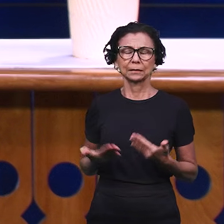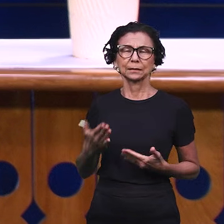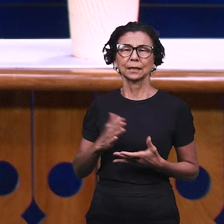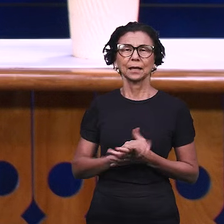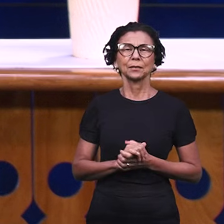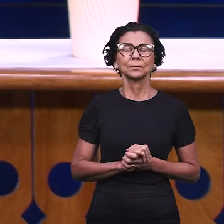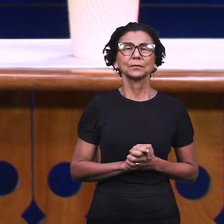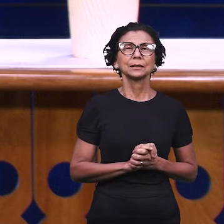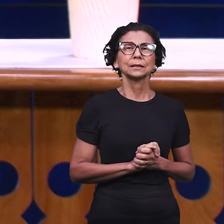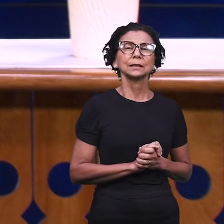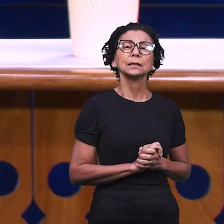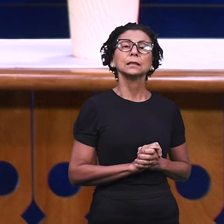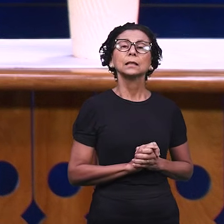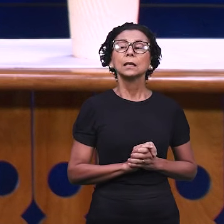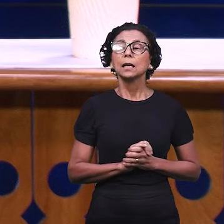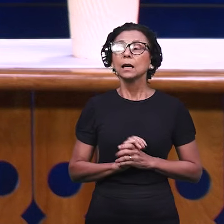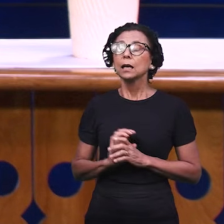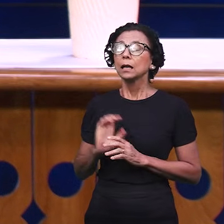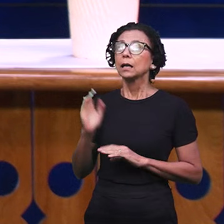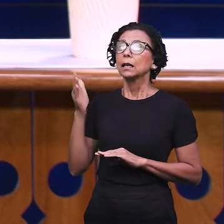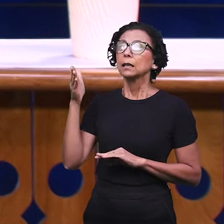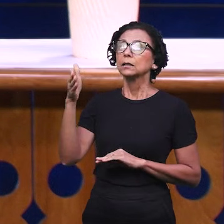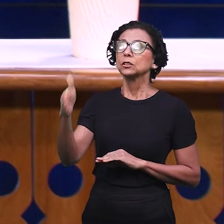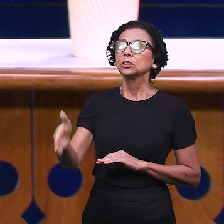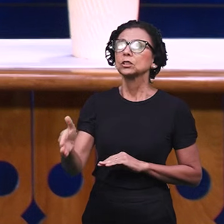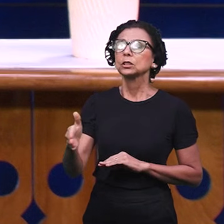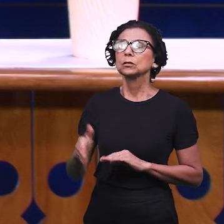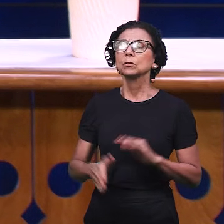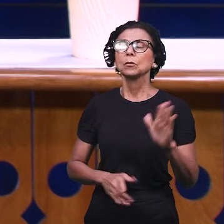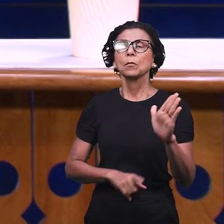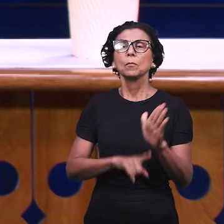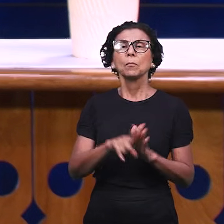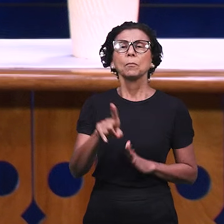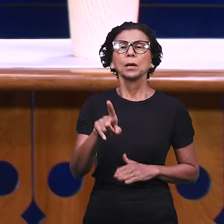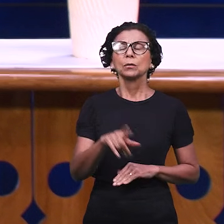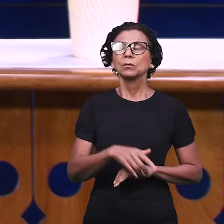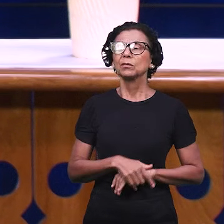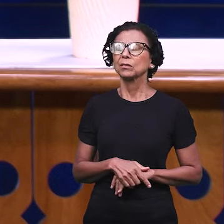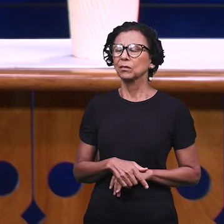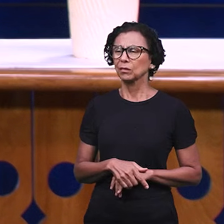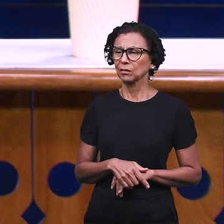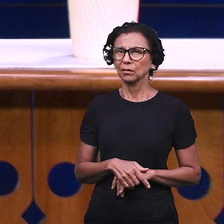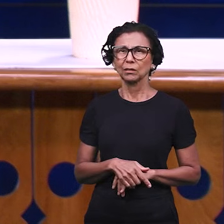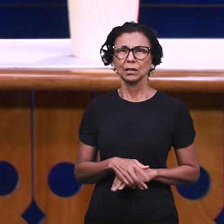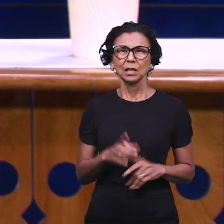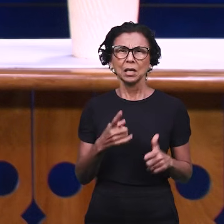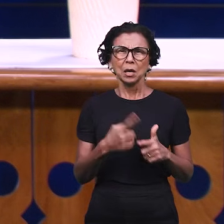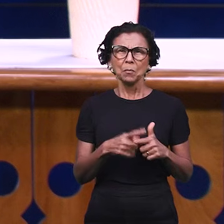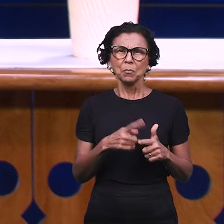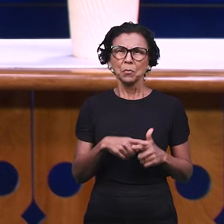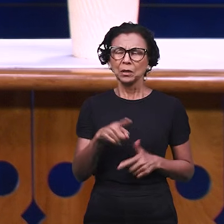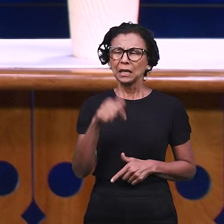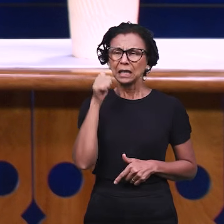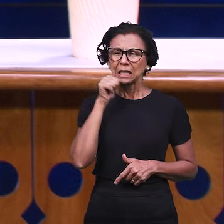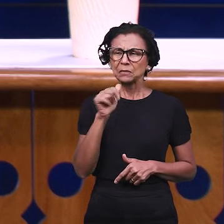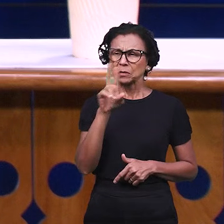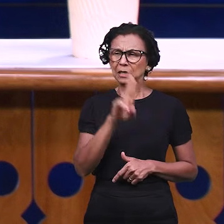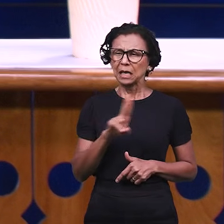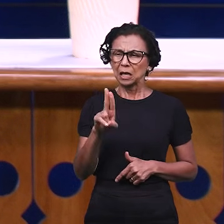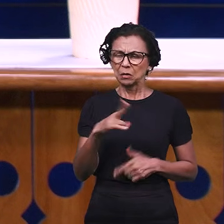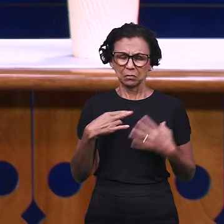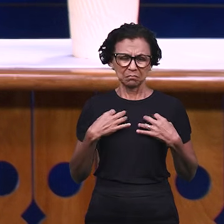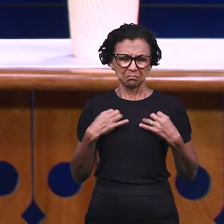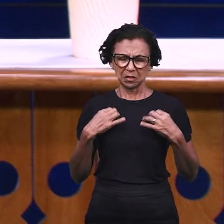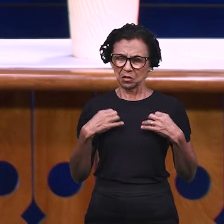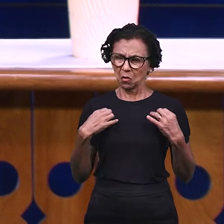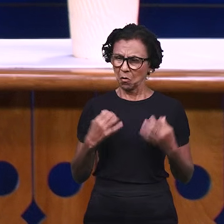ela chegou para a igreja e questionou, mas por que as irmãs, elas trajam desse jeito? Por que elas estão